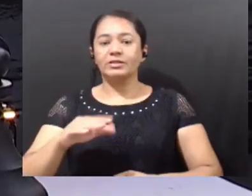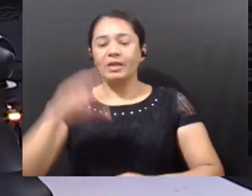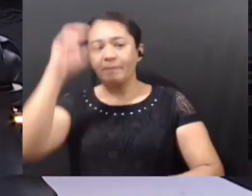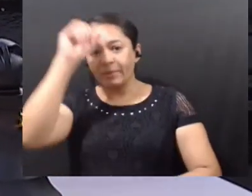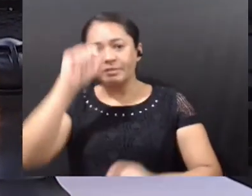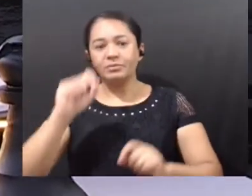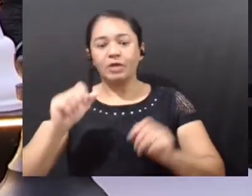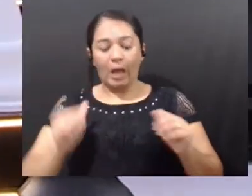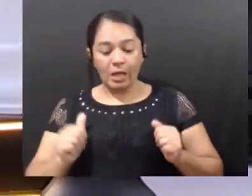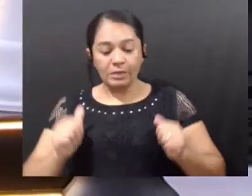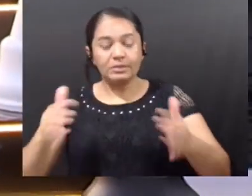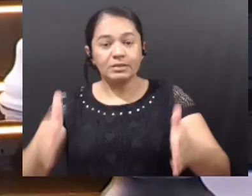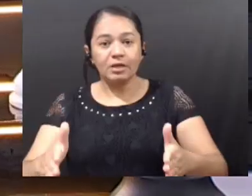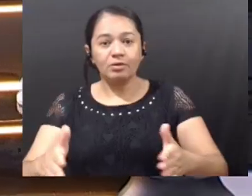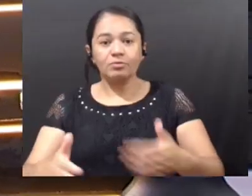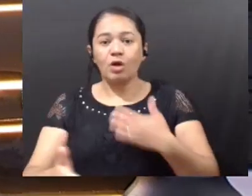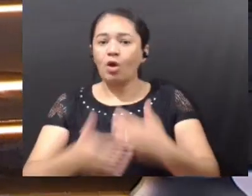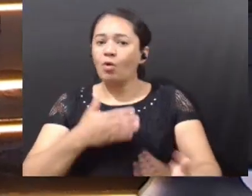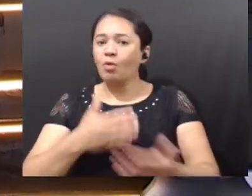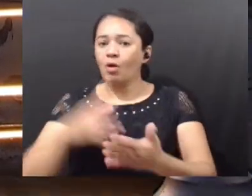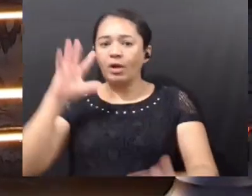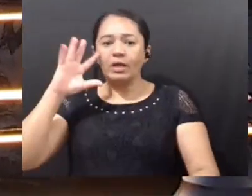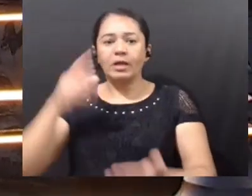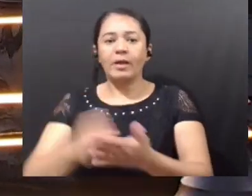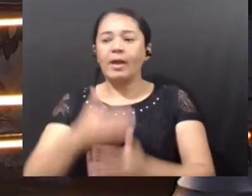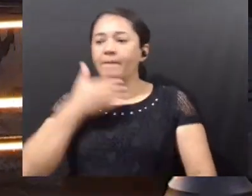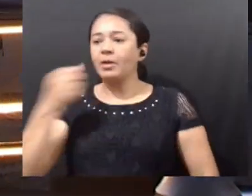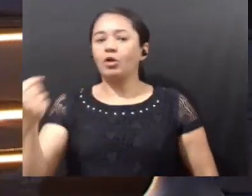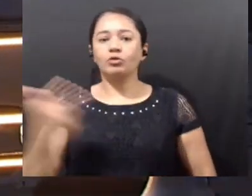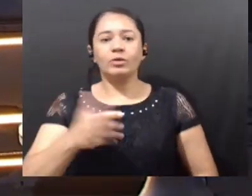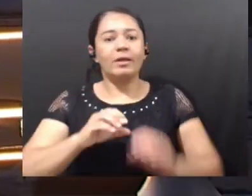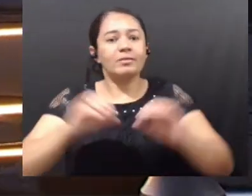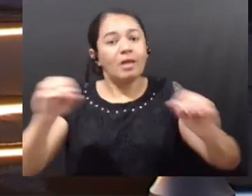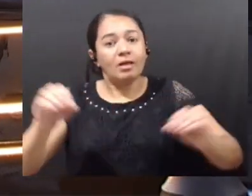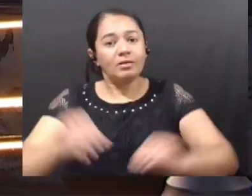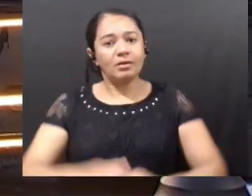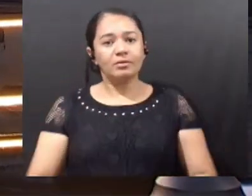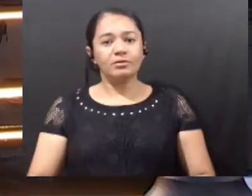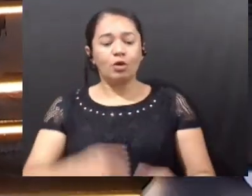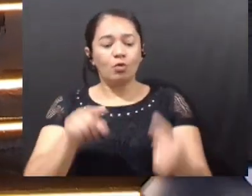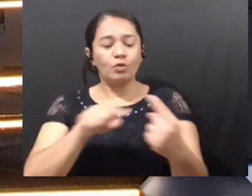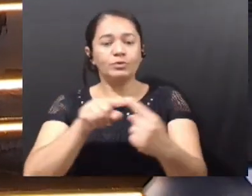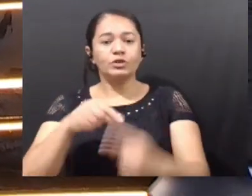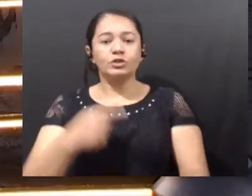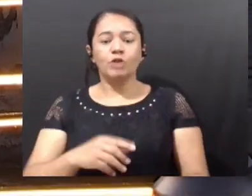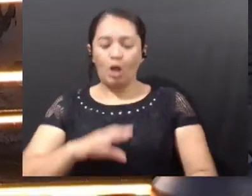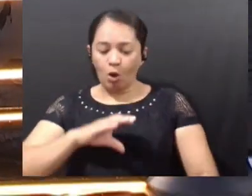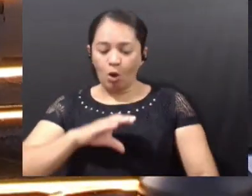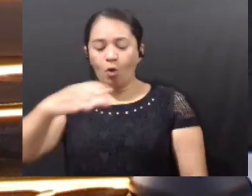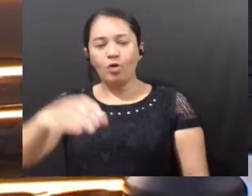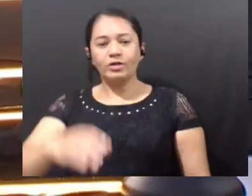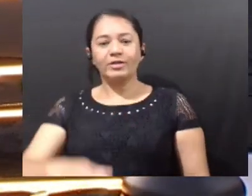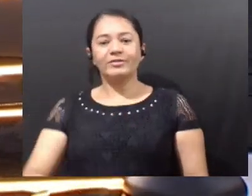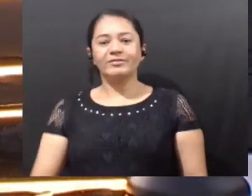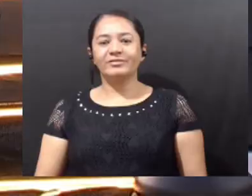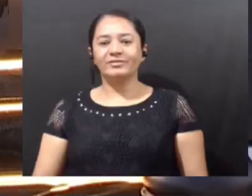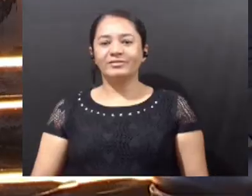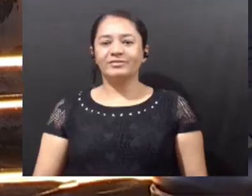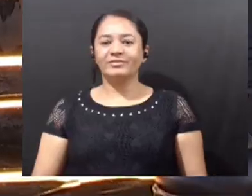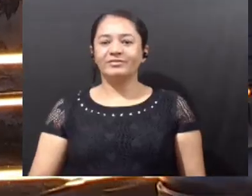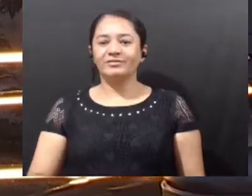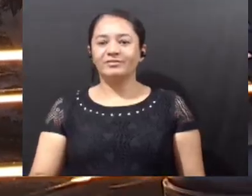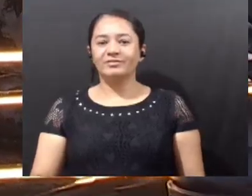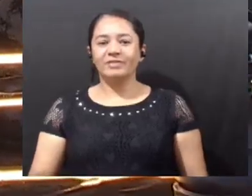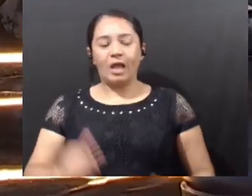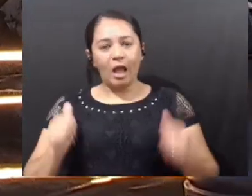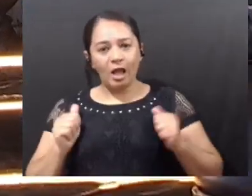Então, qualquer decisão é melhor do que nenhuma. Então, a ideia é que a gente tome coragem e a gente coloque para ousar, agir e trazer os